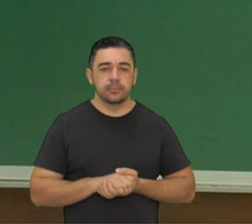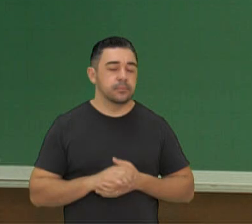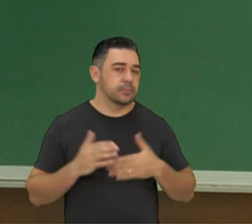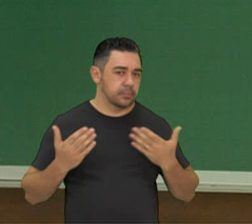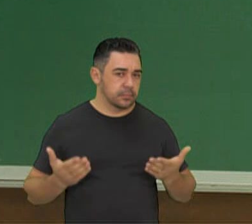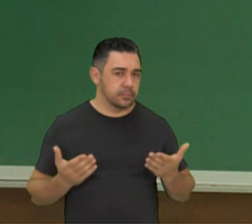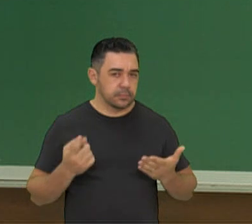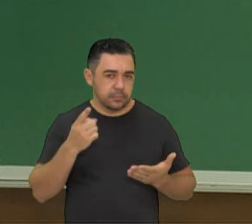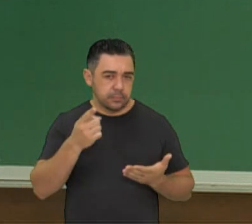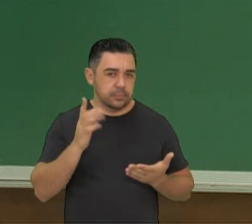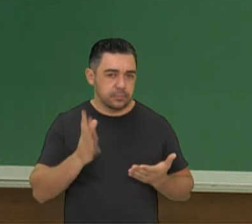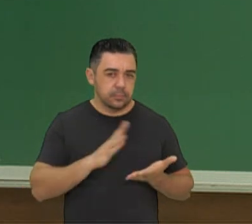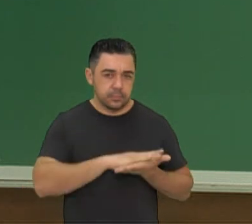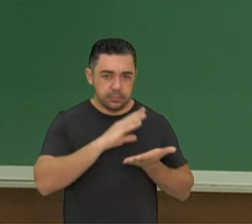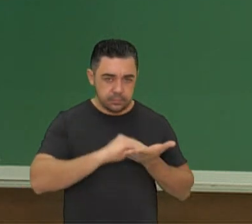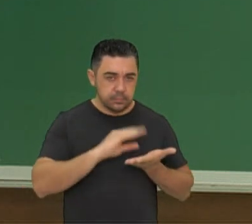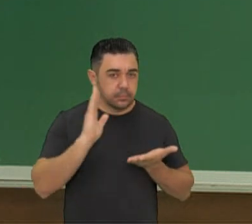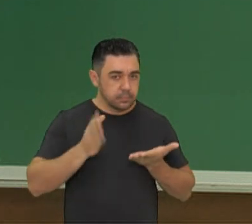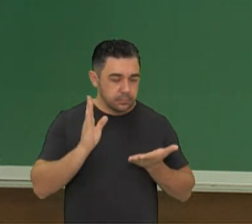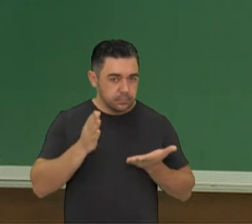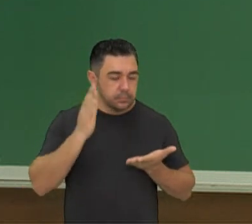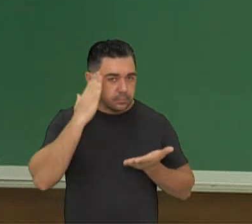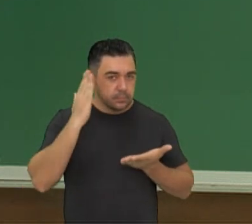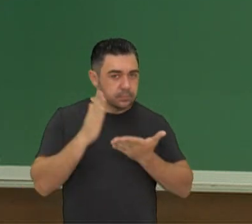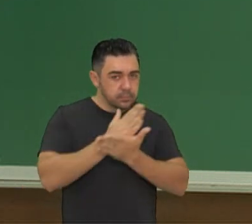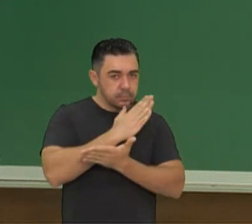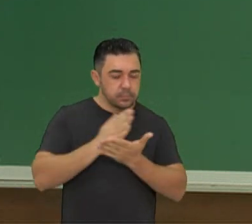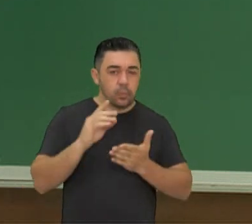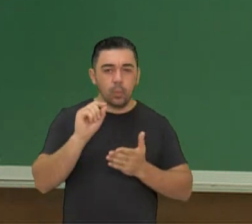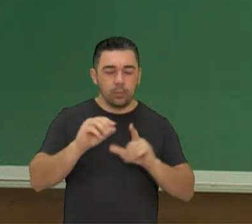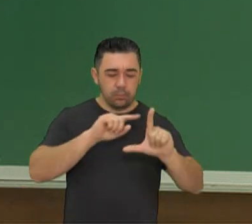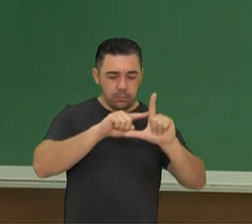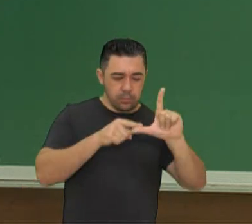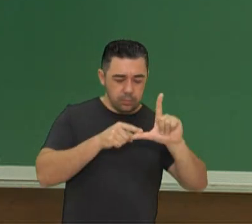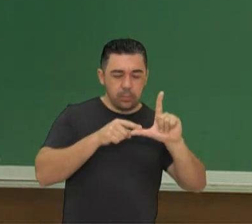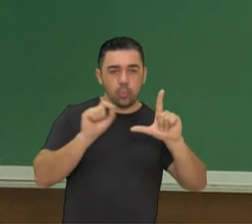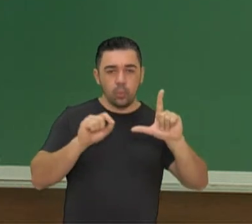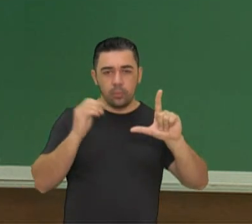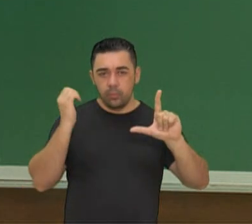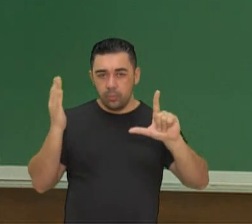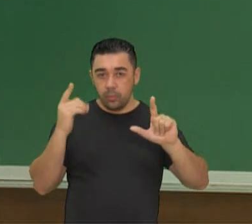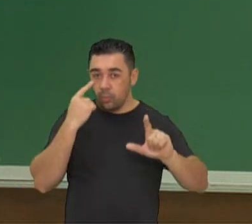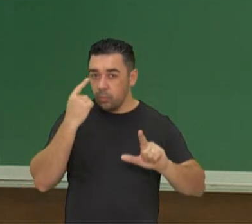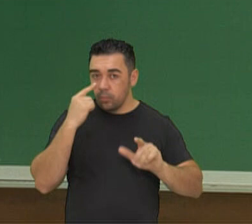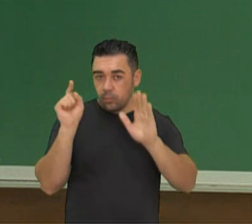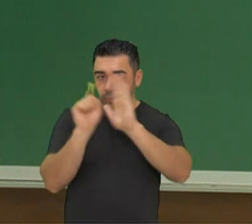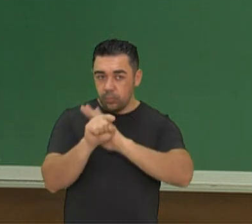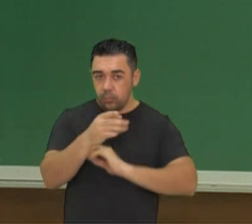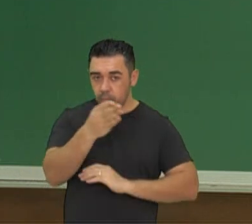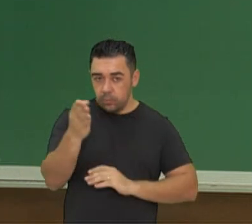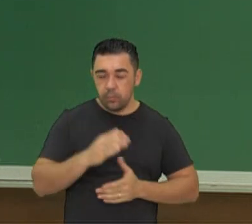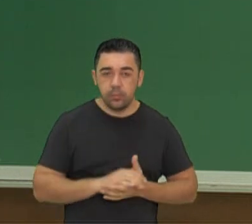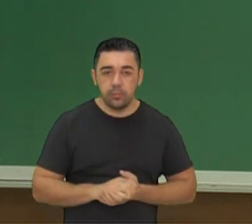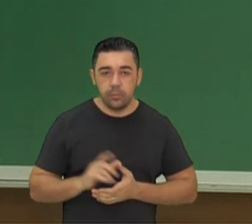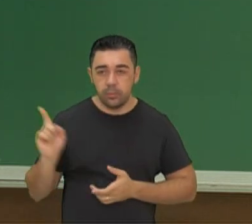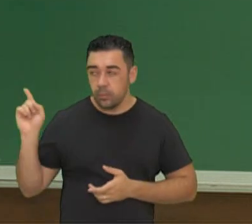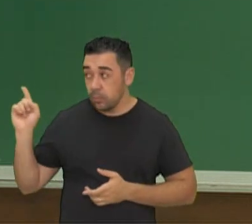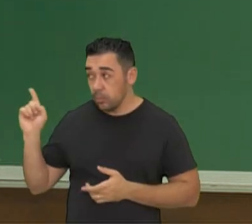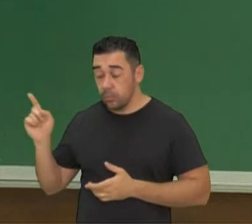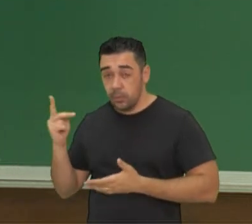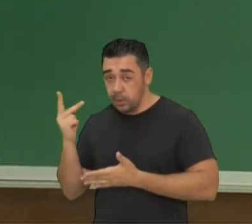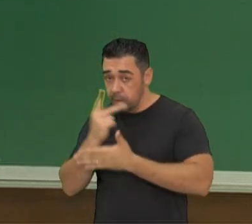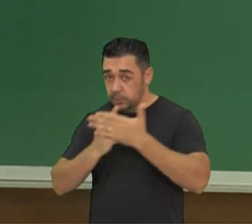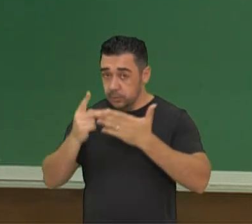Então, pessoal, agora que você anotou isso, essa distinção de ângulo interno e ângulo externo, vamos para o nosso quiz. Eu desenhei um